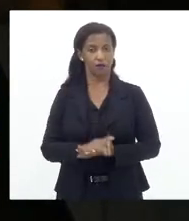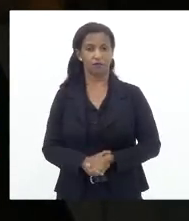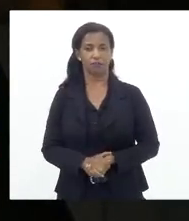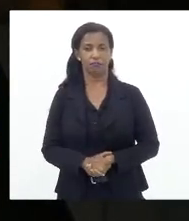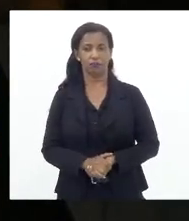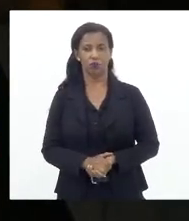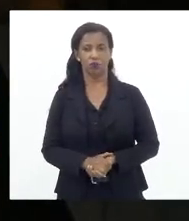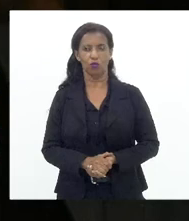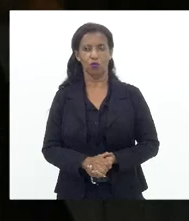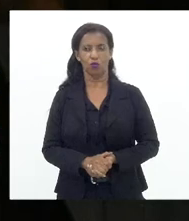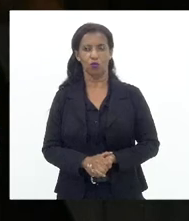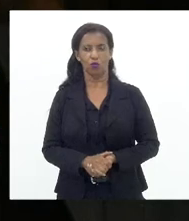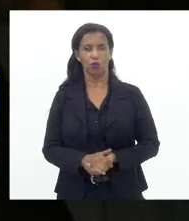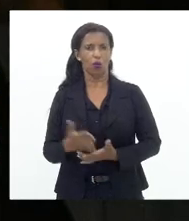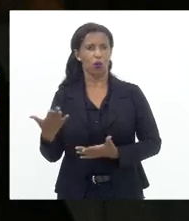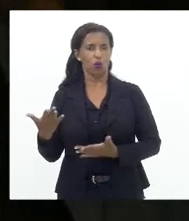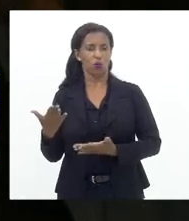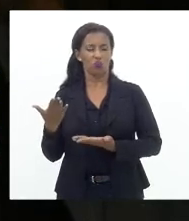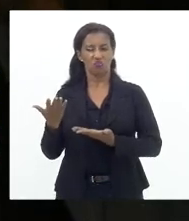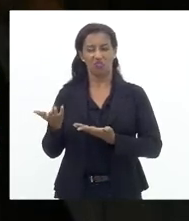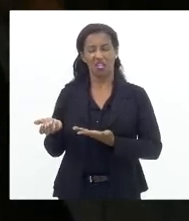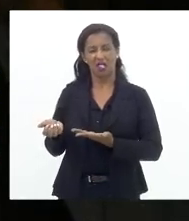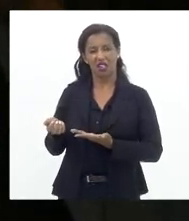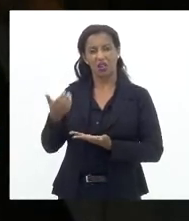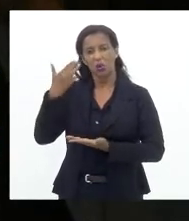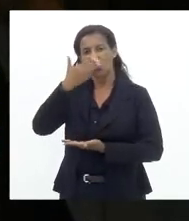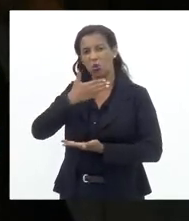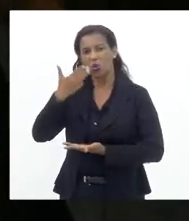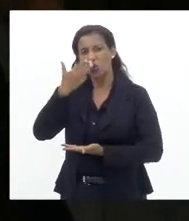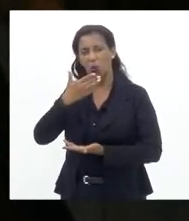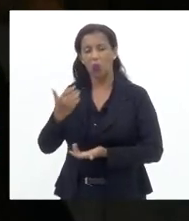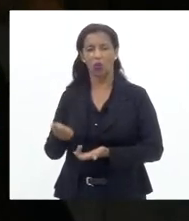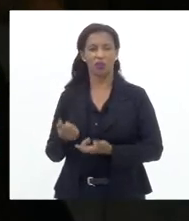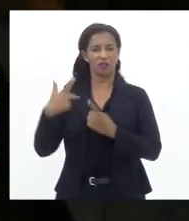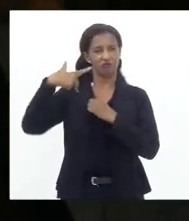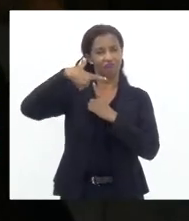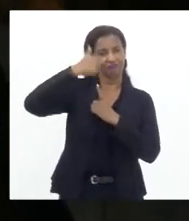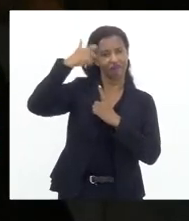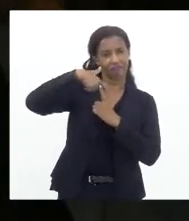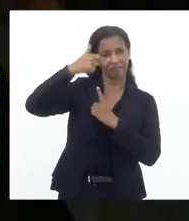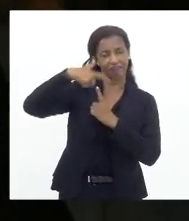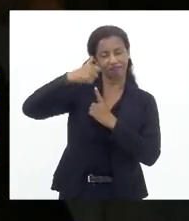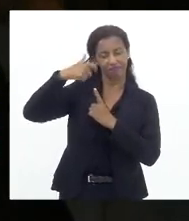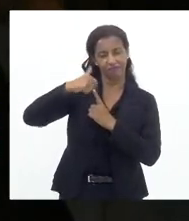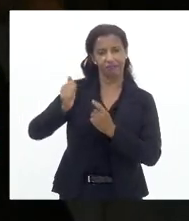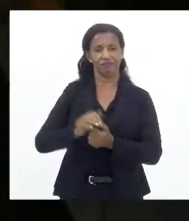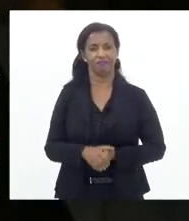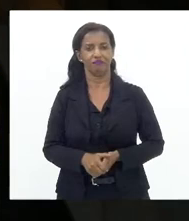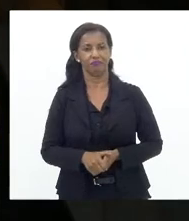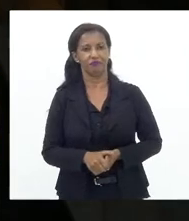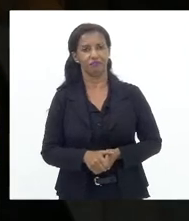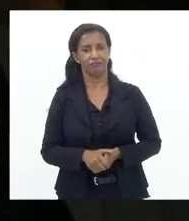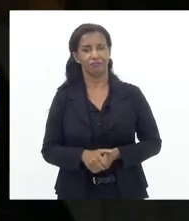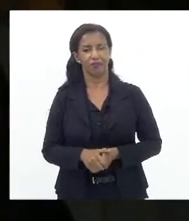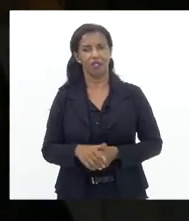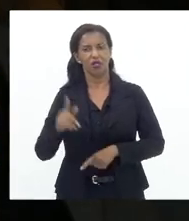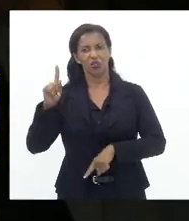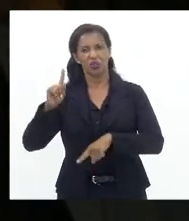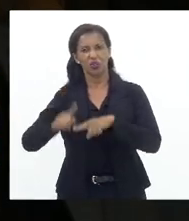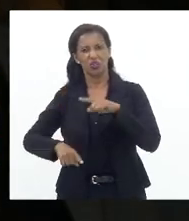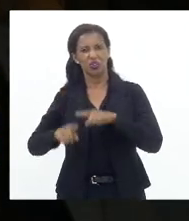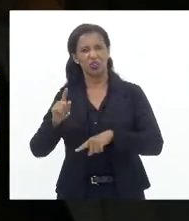sem excesso de doces de refrigerantes e de produtos